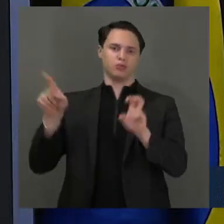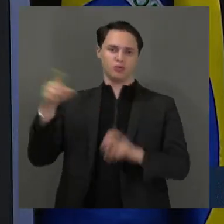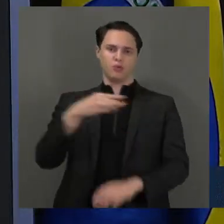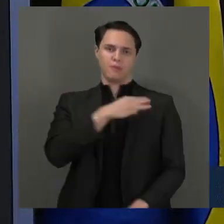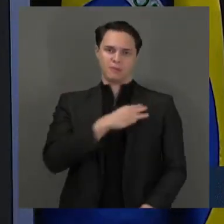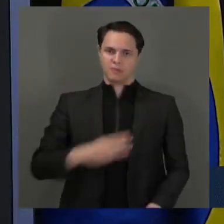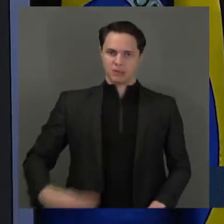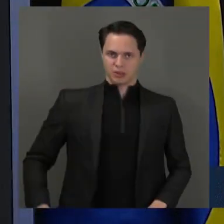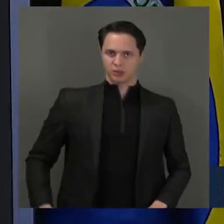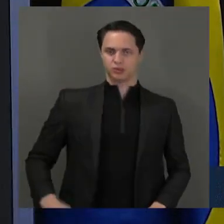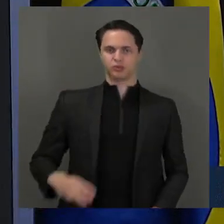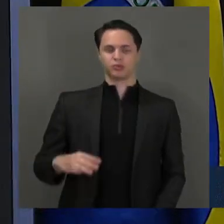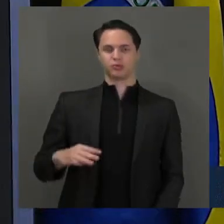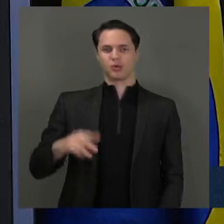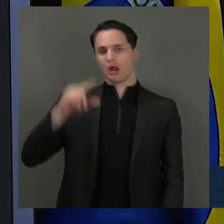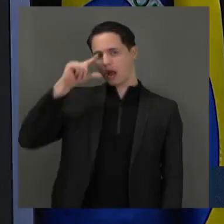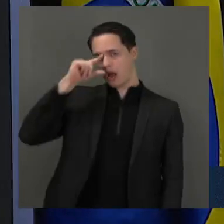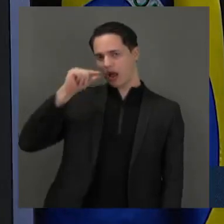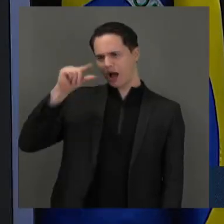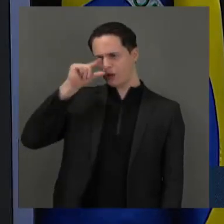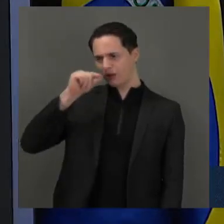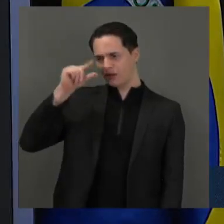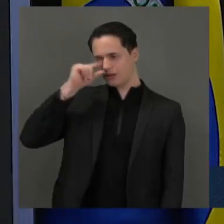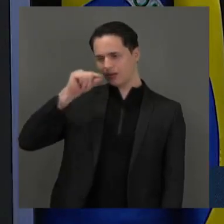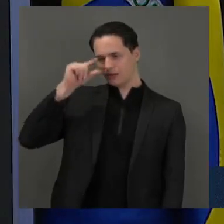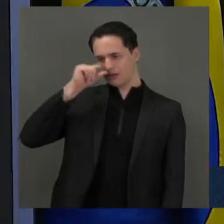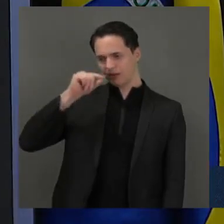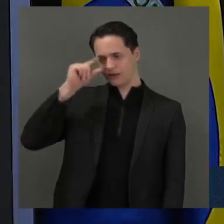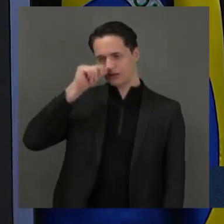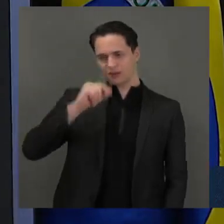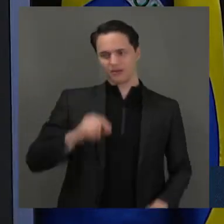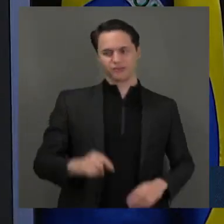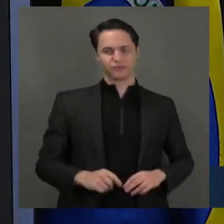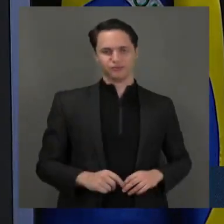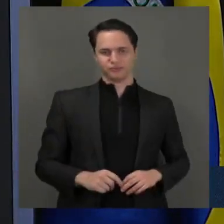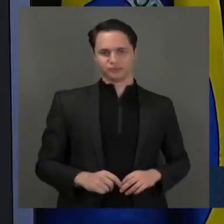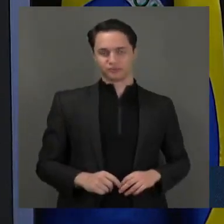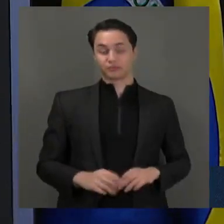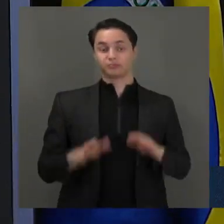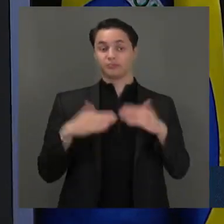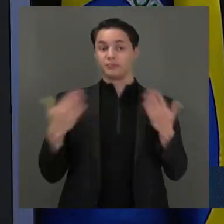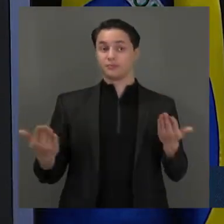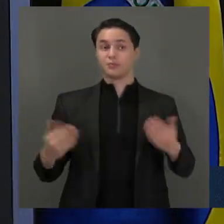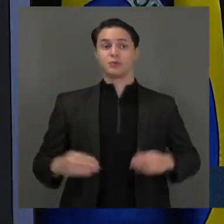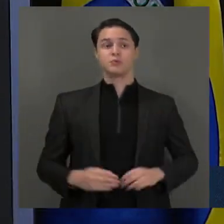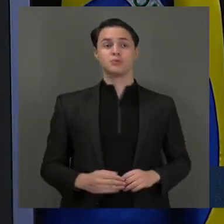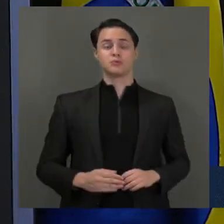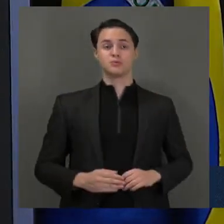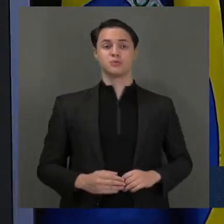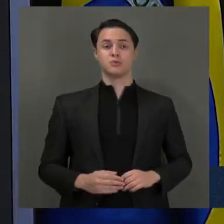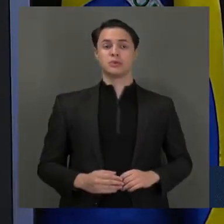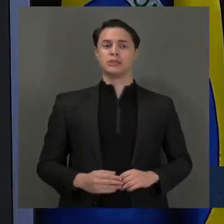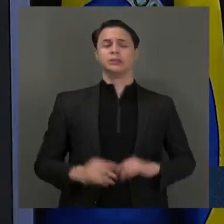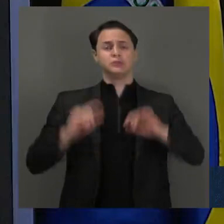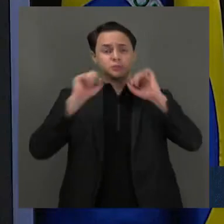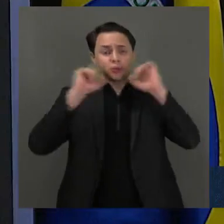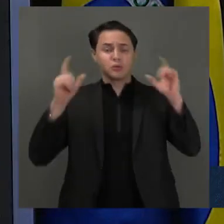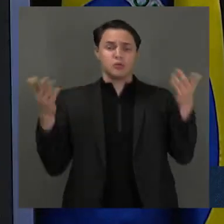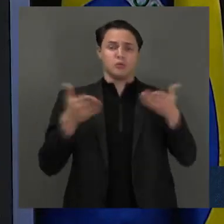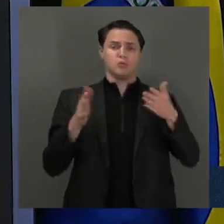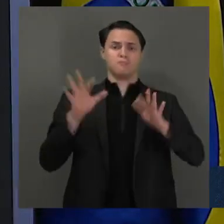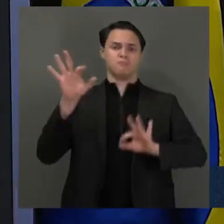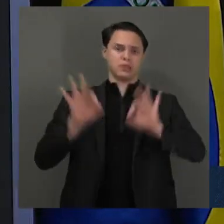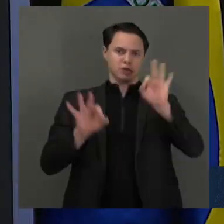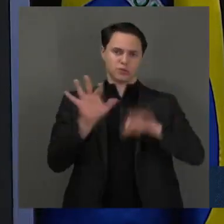ministro Geraldo Alckmin. Merece, entretanto, destacar que o Plano Nacional de